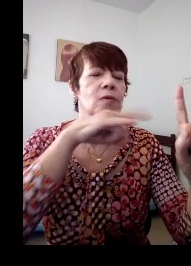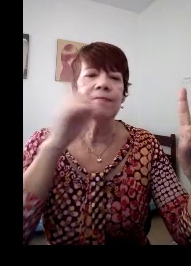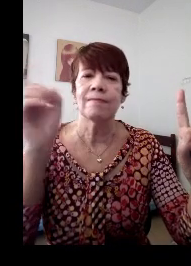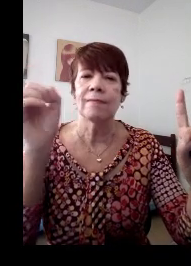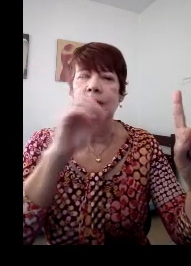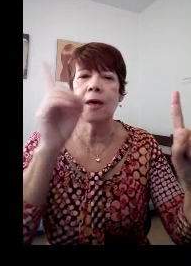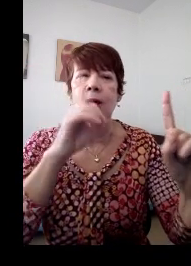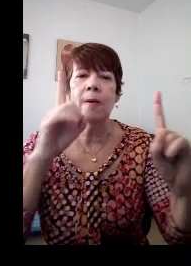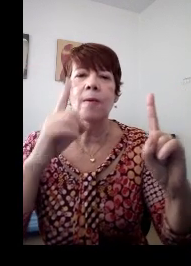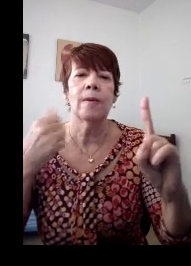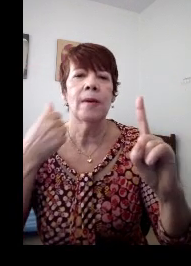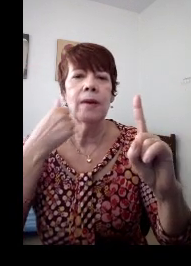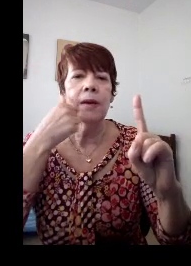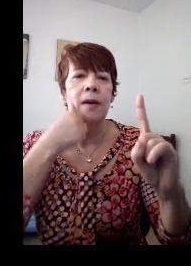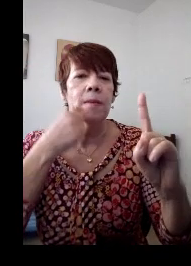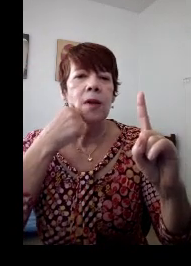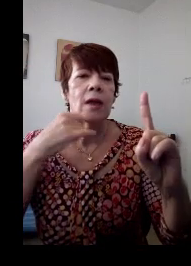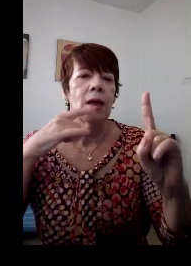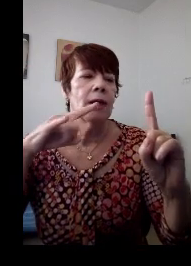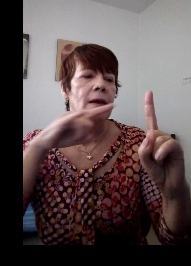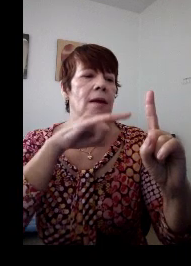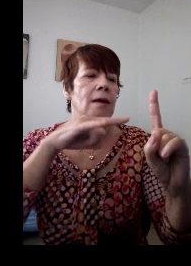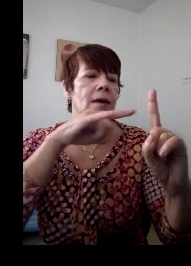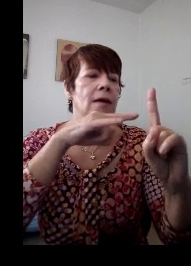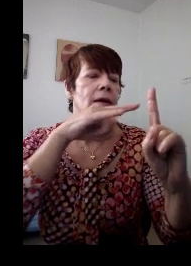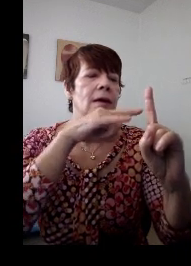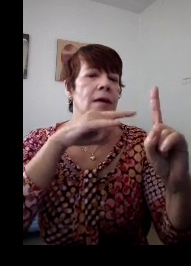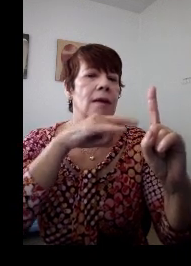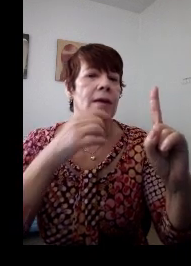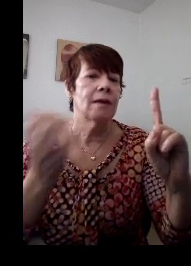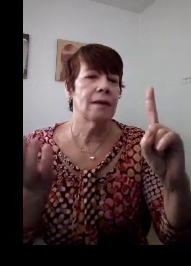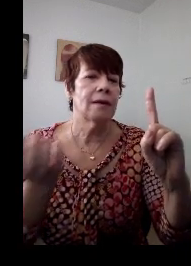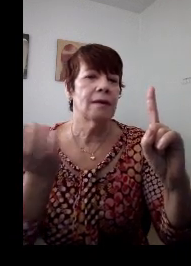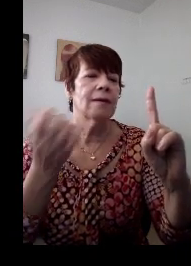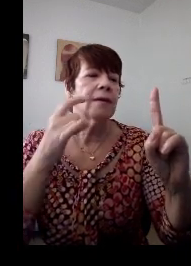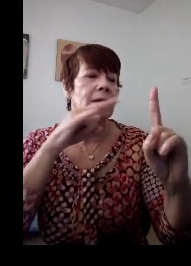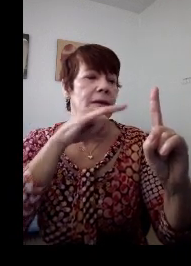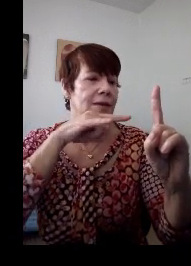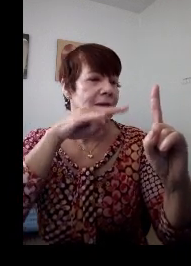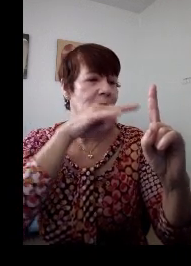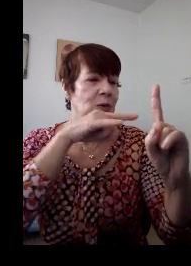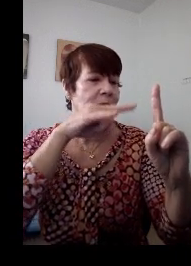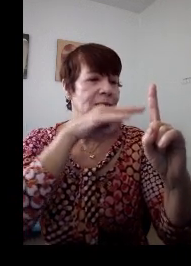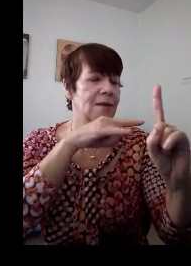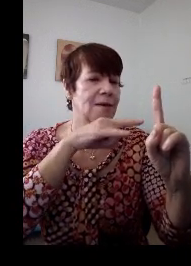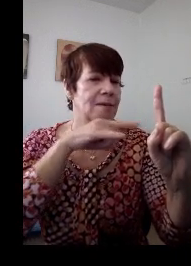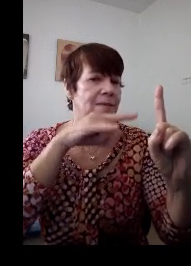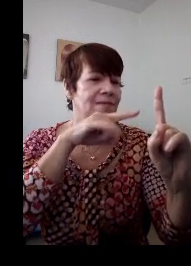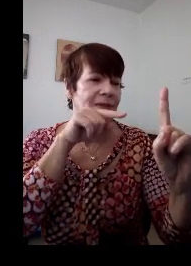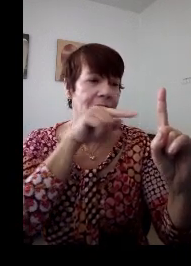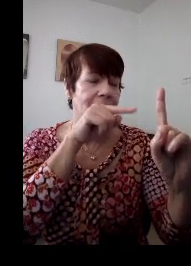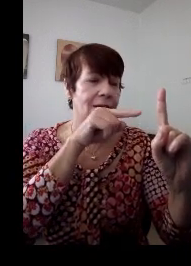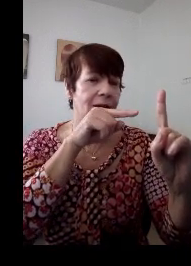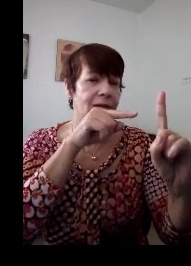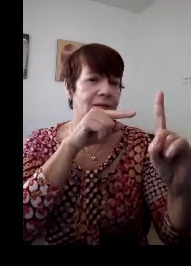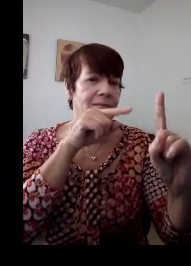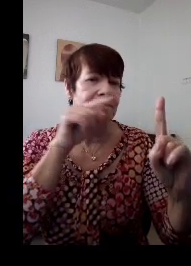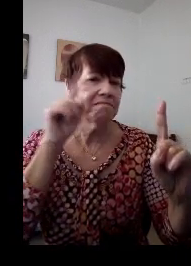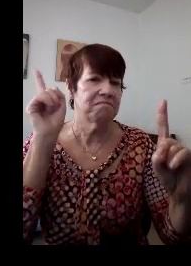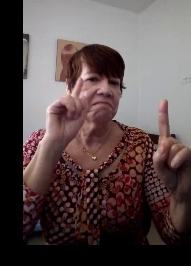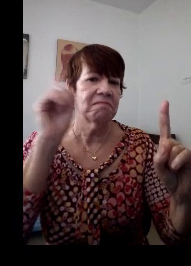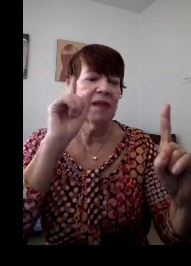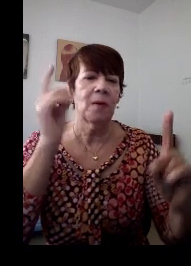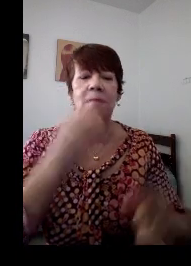só, ele era um homem que tinha a mente protegida. Vocês estão